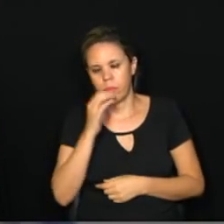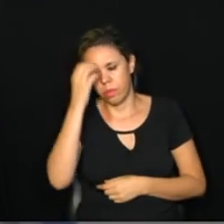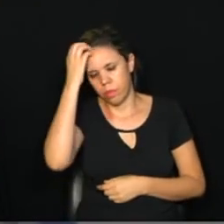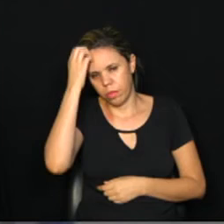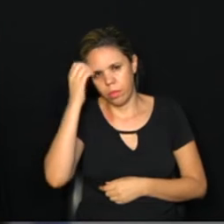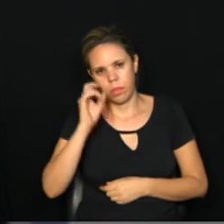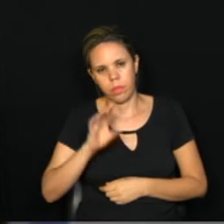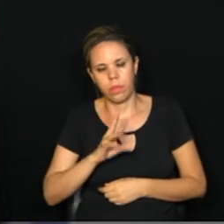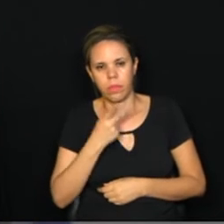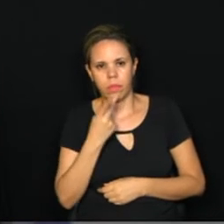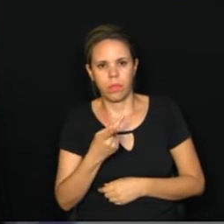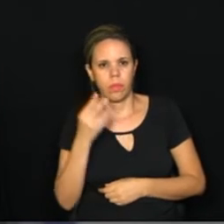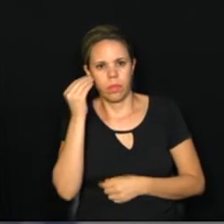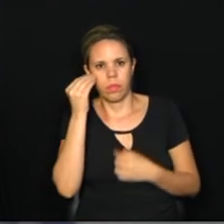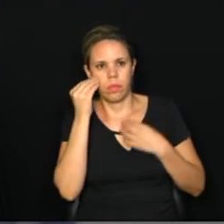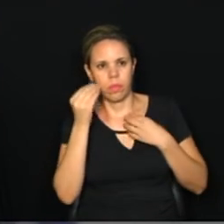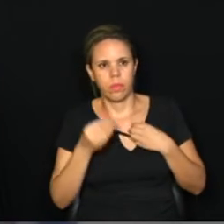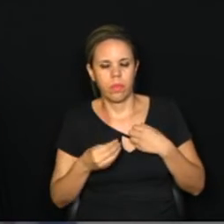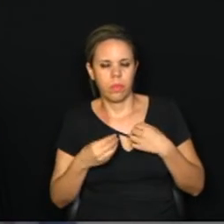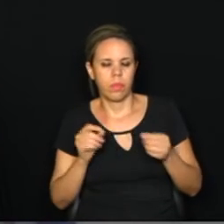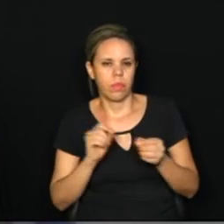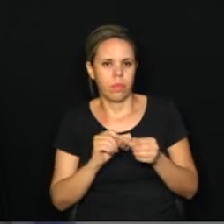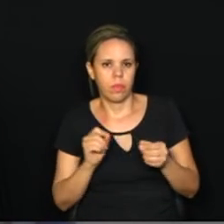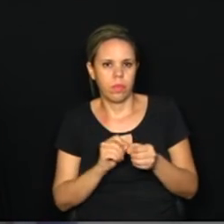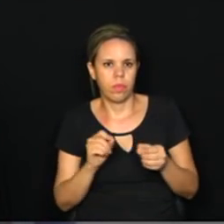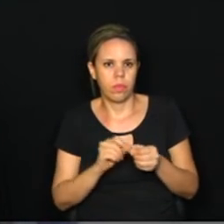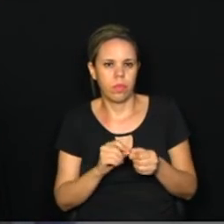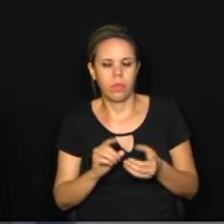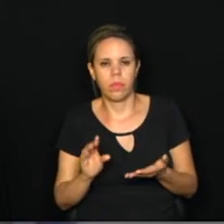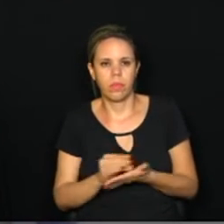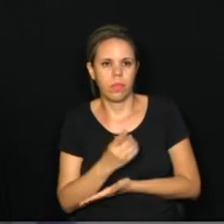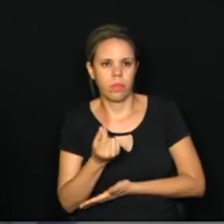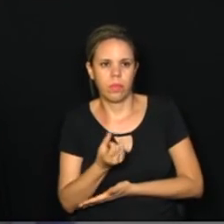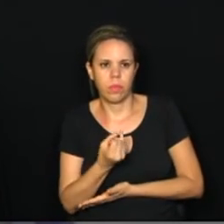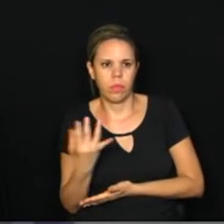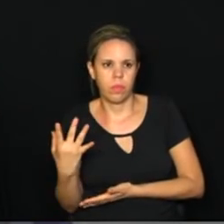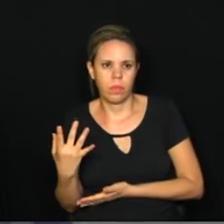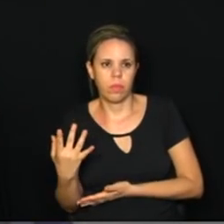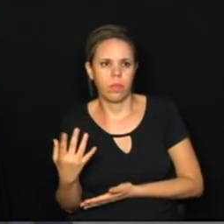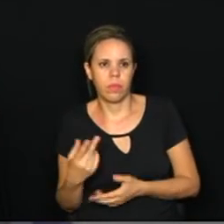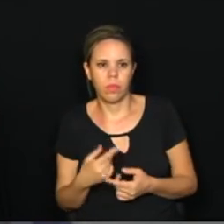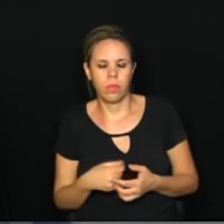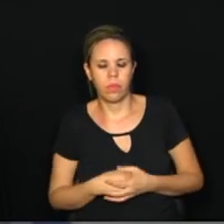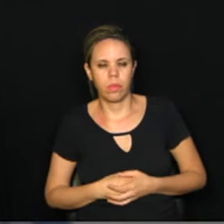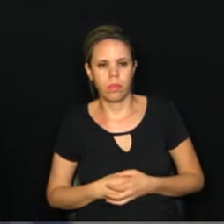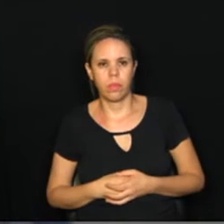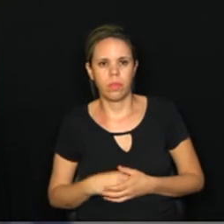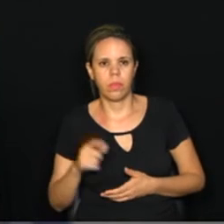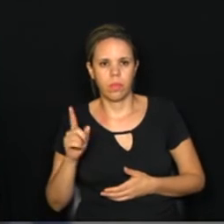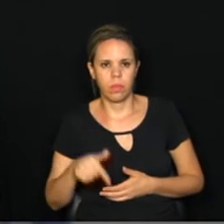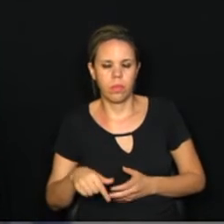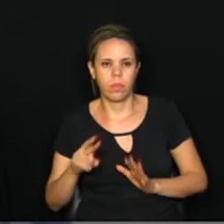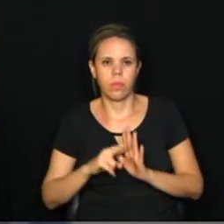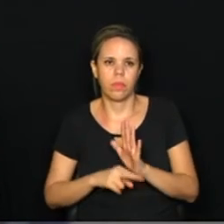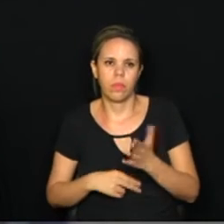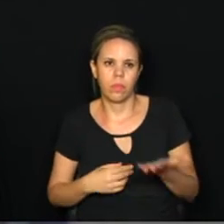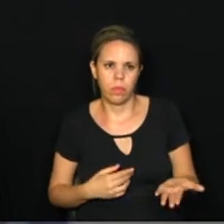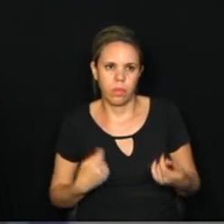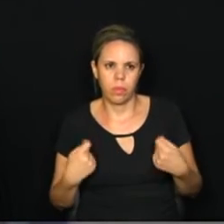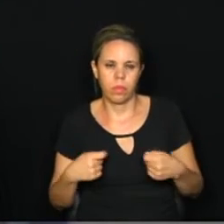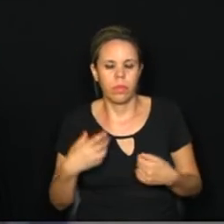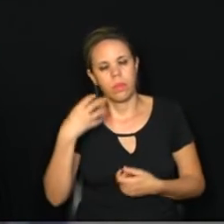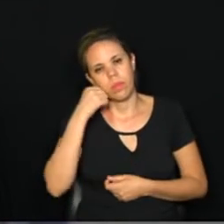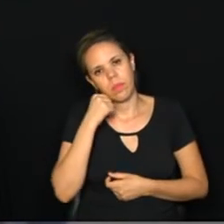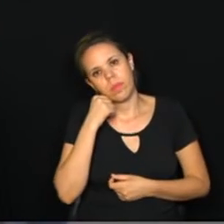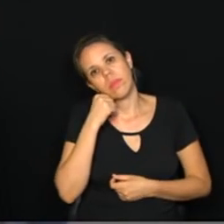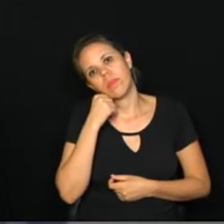só para dizer que está tentando fazer ou buscar recursos para alguma questão. Então, é um critério que deve ser adotado